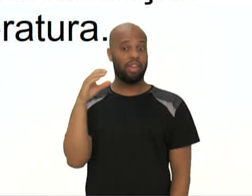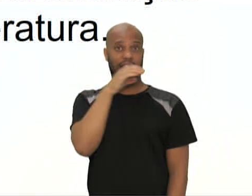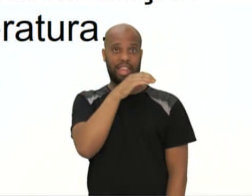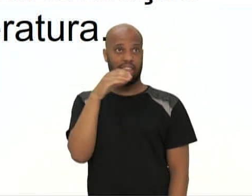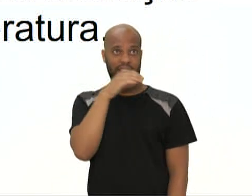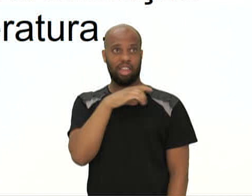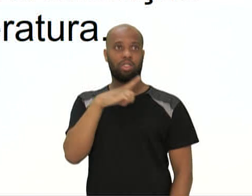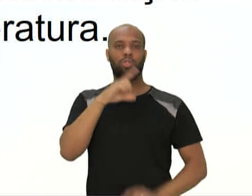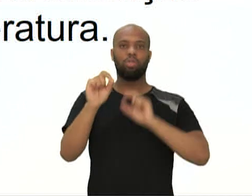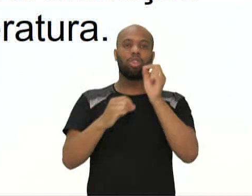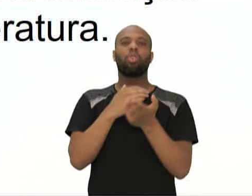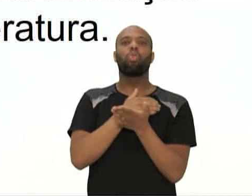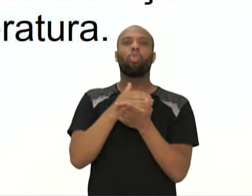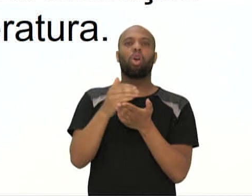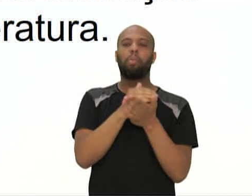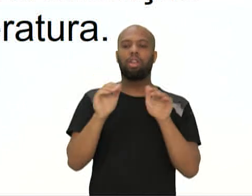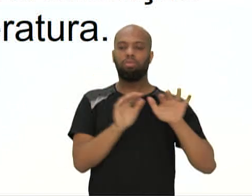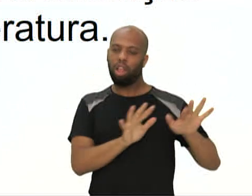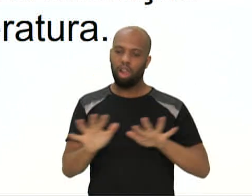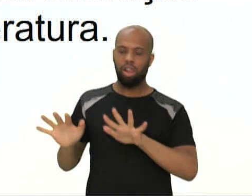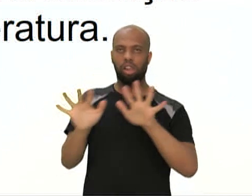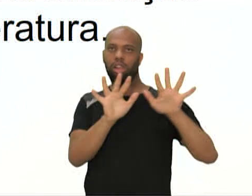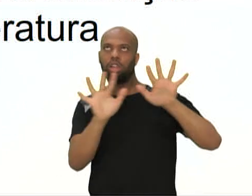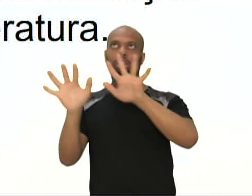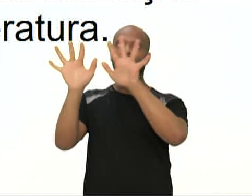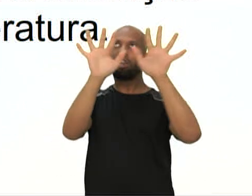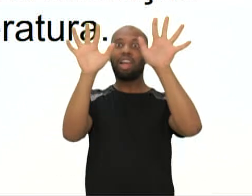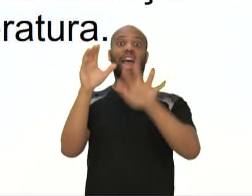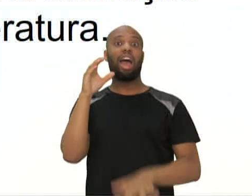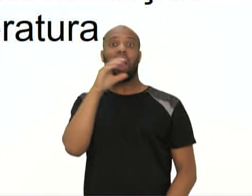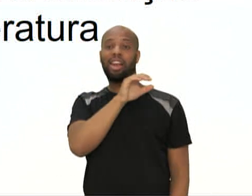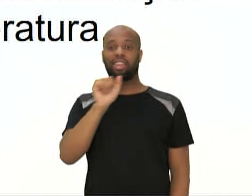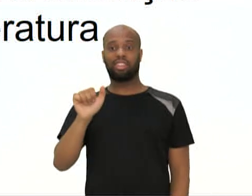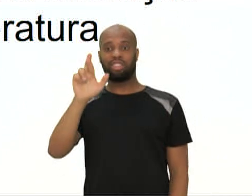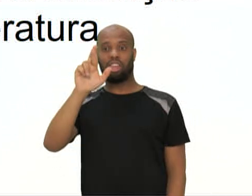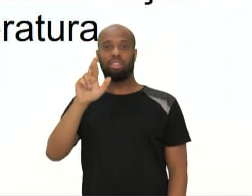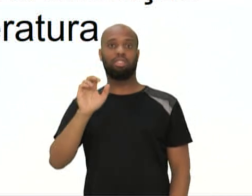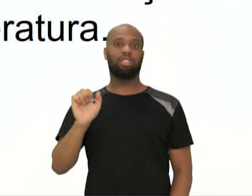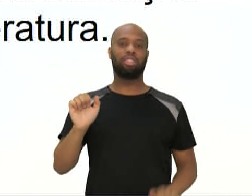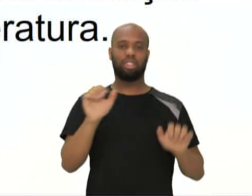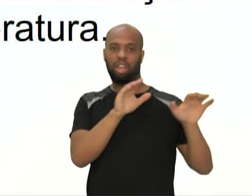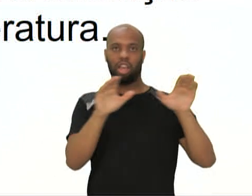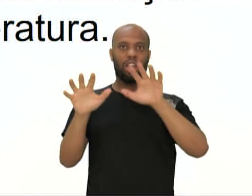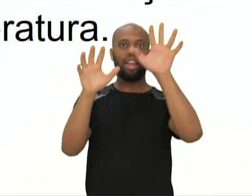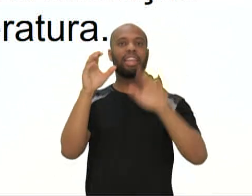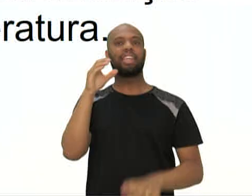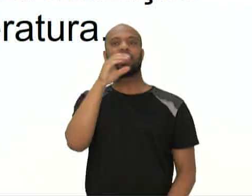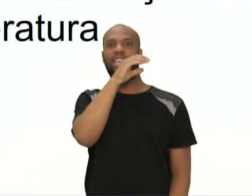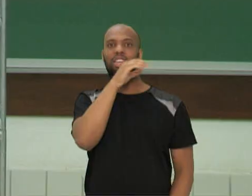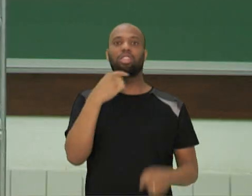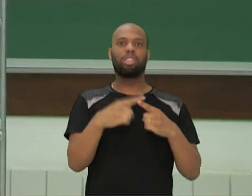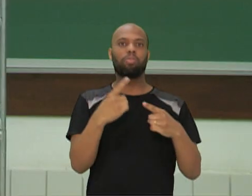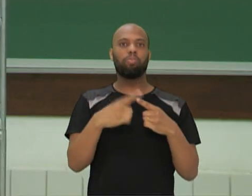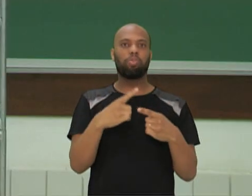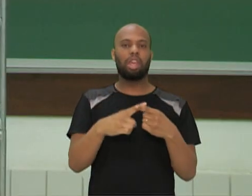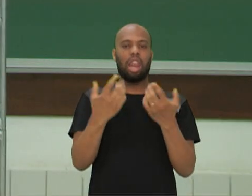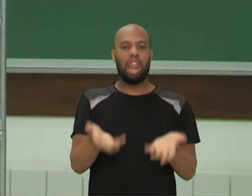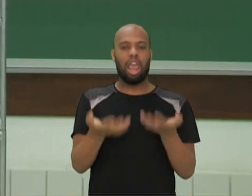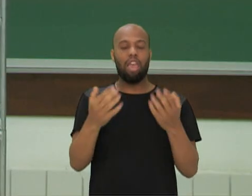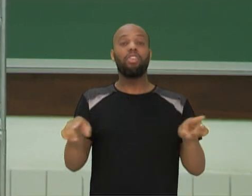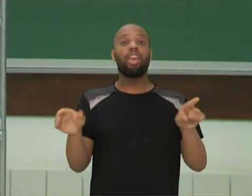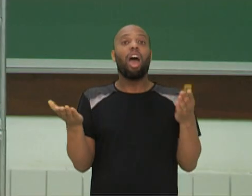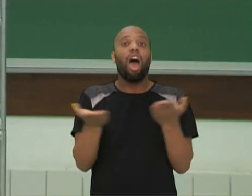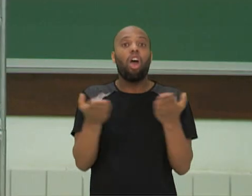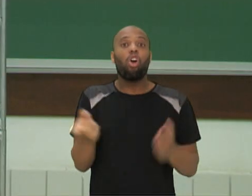quente ele começa a subir para as camadas superiores da atmosfera, porque ele é menos denso. Já o ar frio, por ser